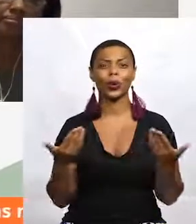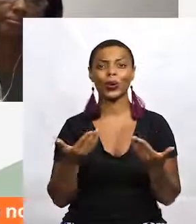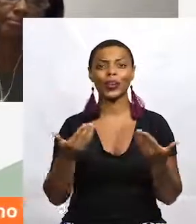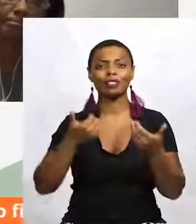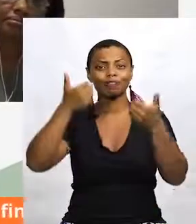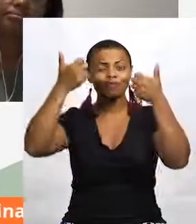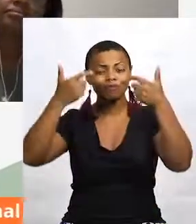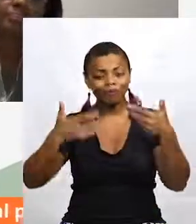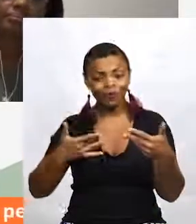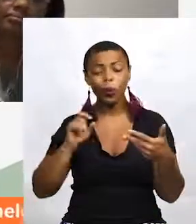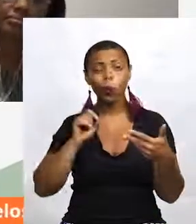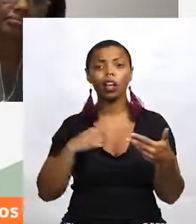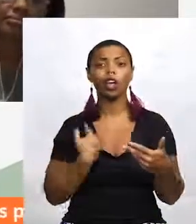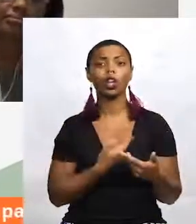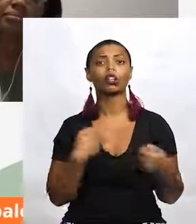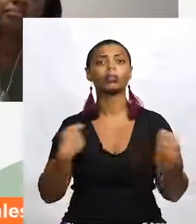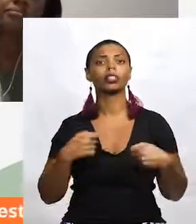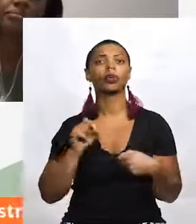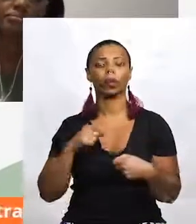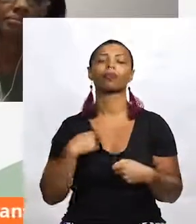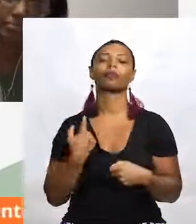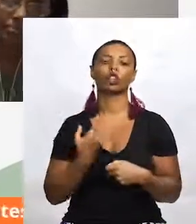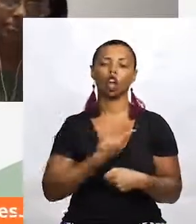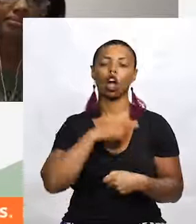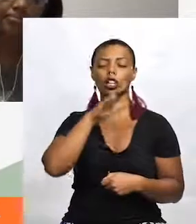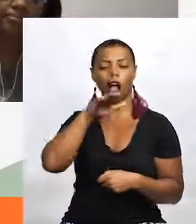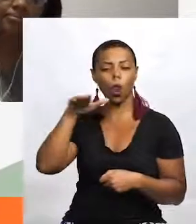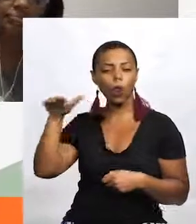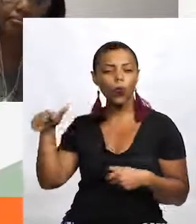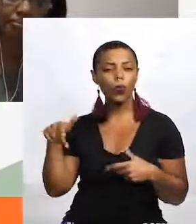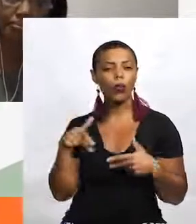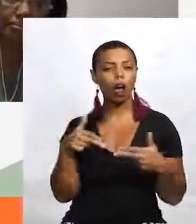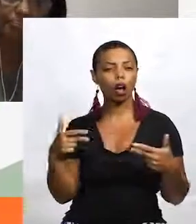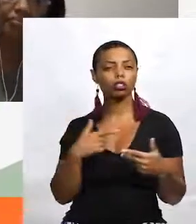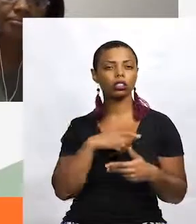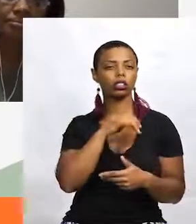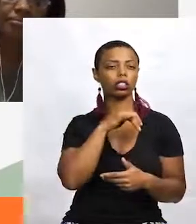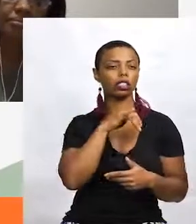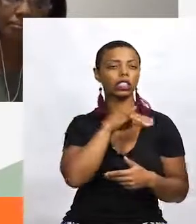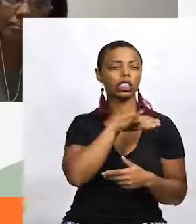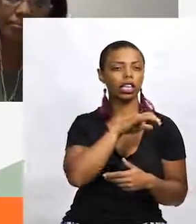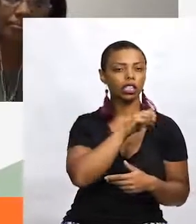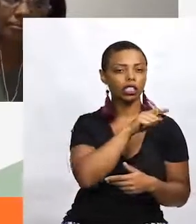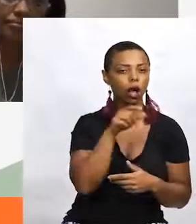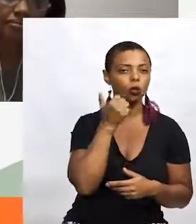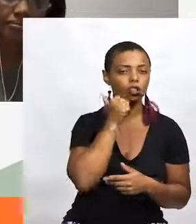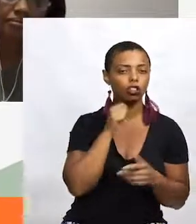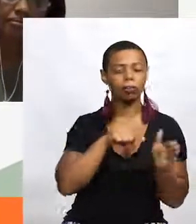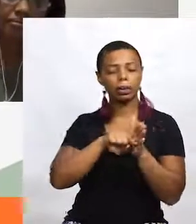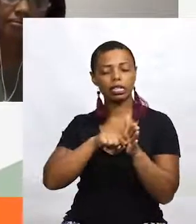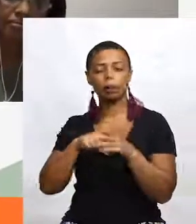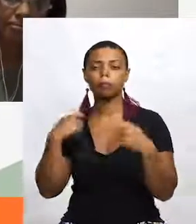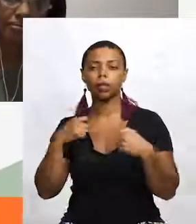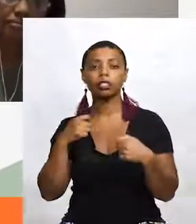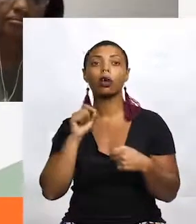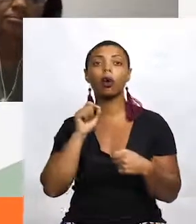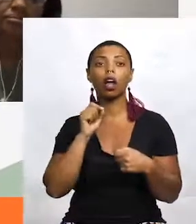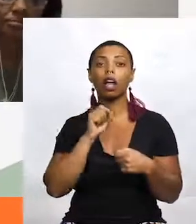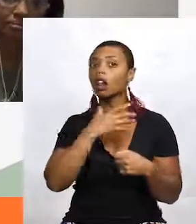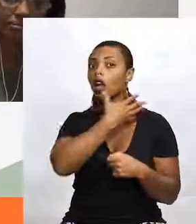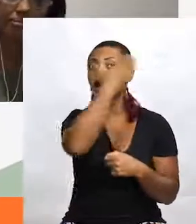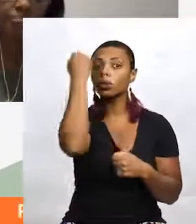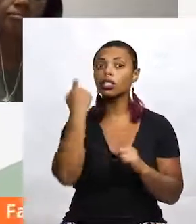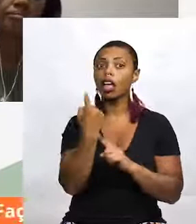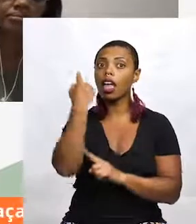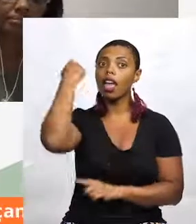que a gente precisa. Nós, enquanto orientandos, né, iniciação científica, pesquisa, a gente precisa disso, não perder o nosso background.